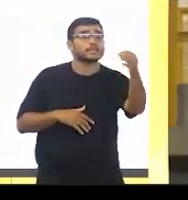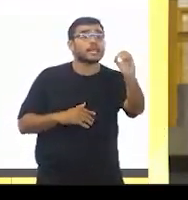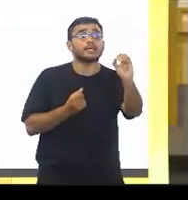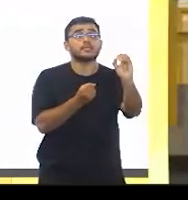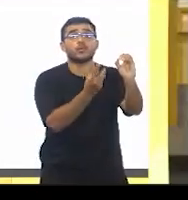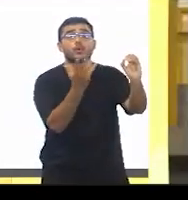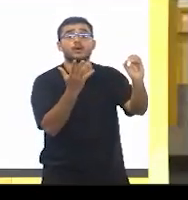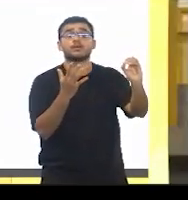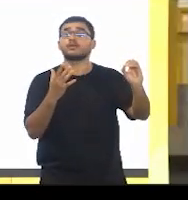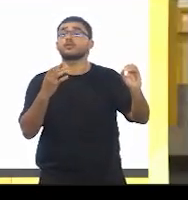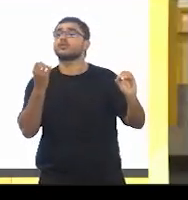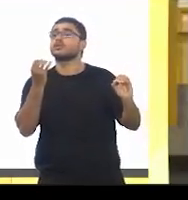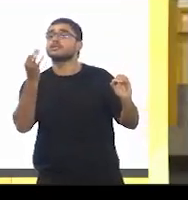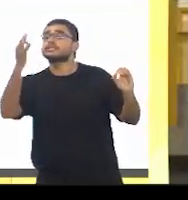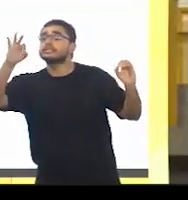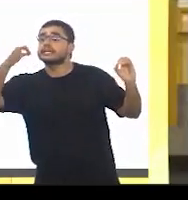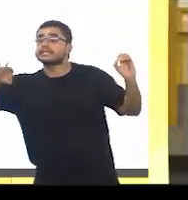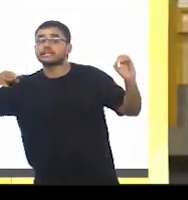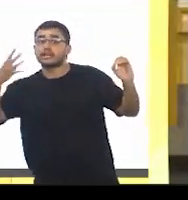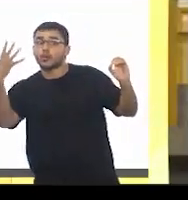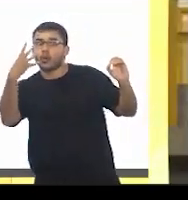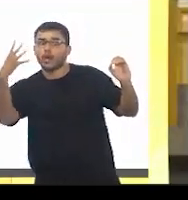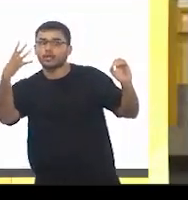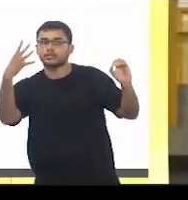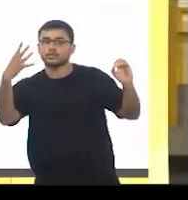44 questões. Um tirou